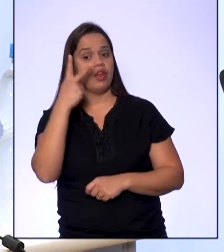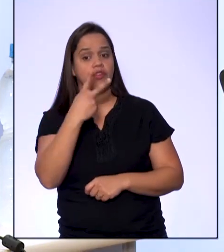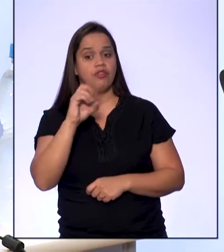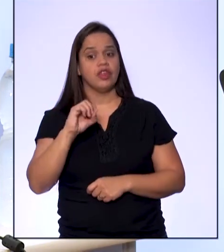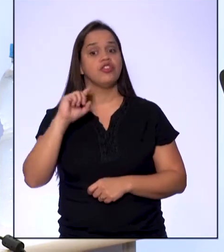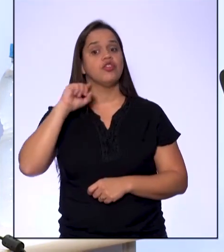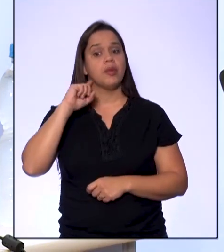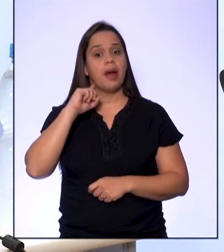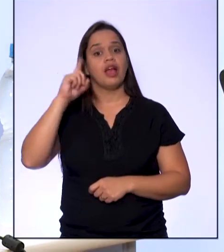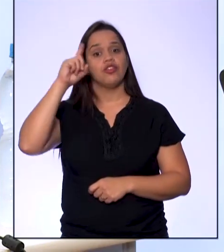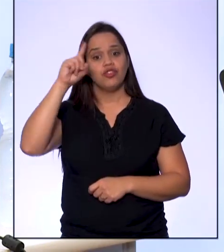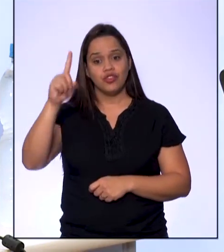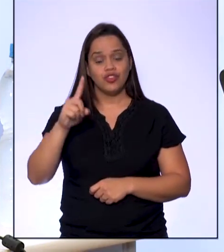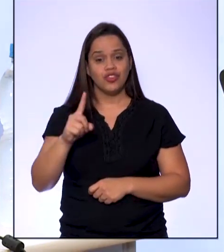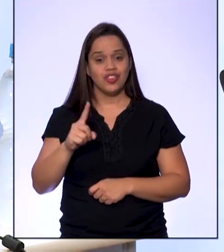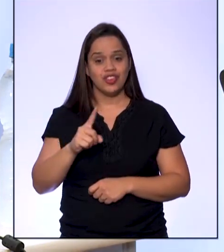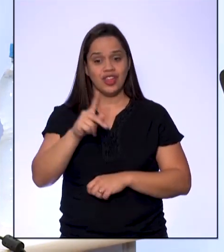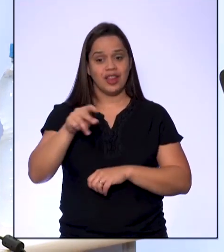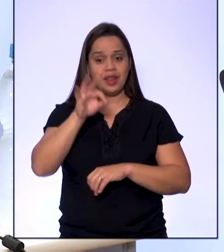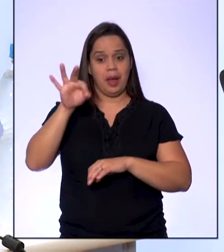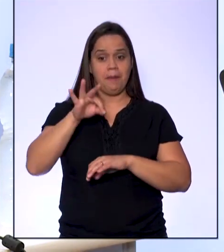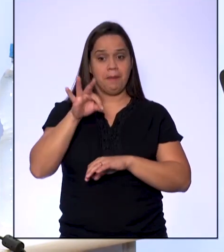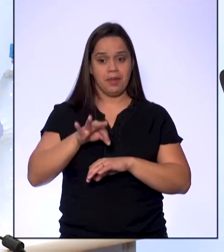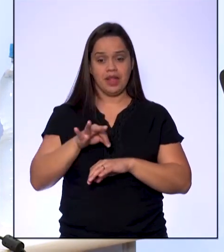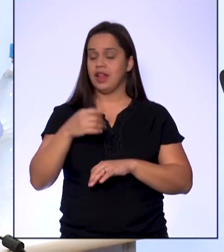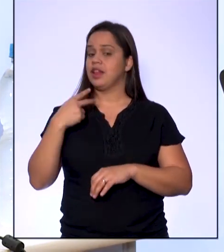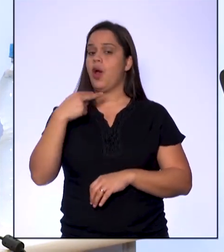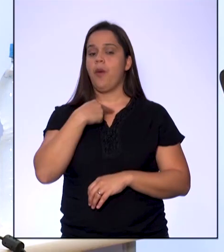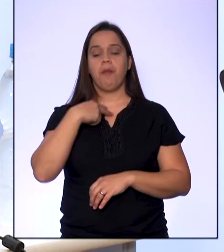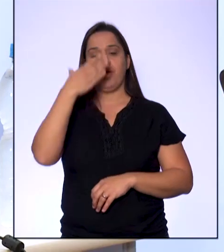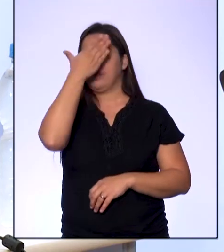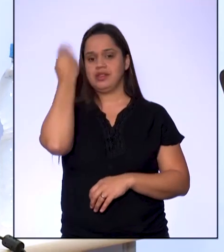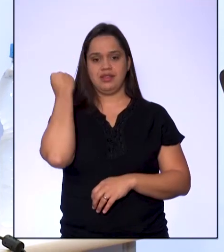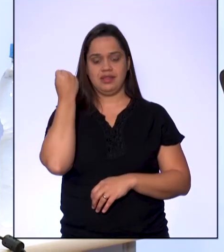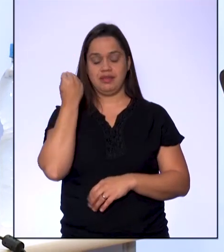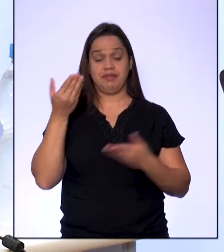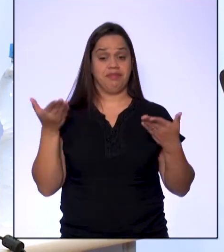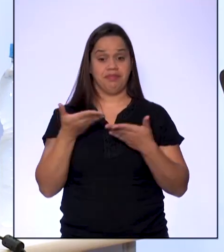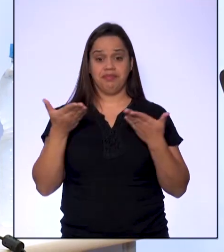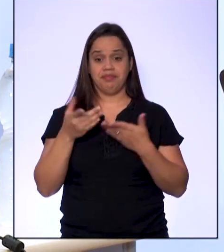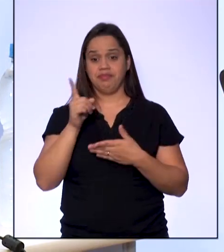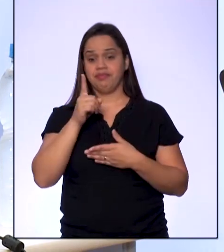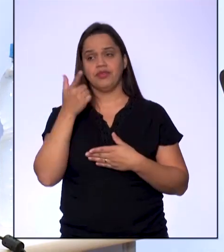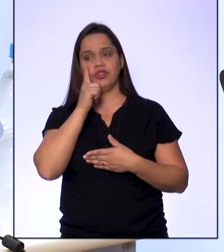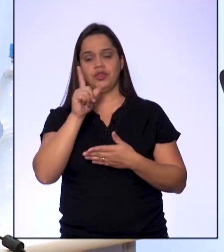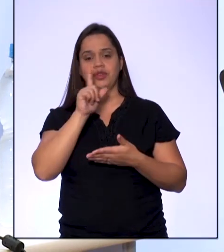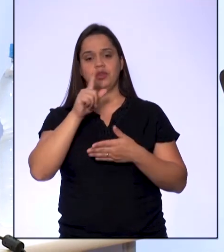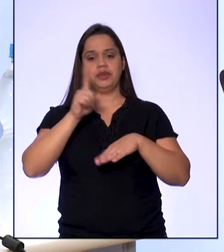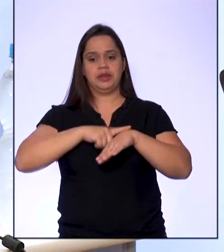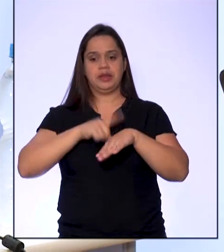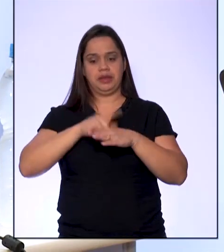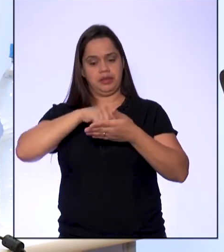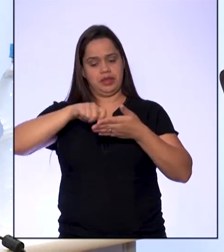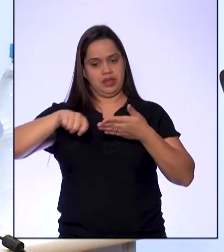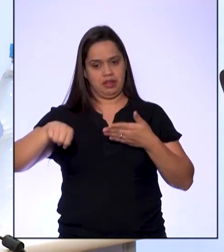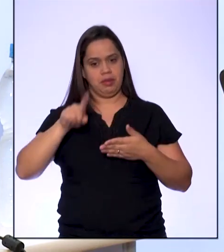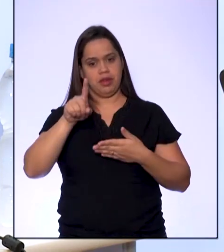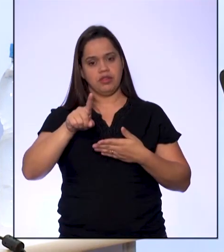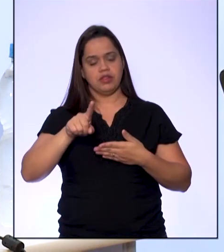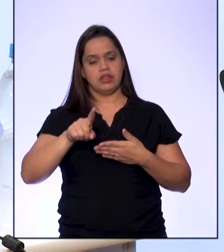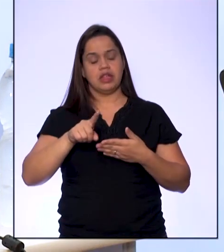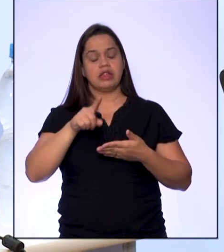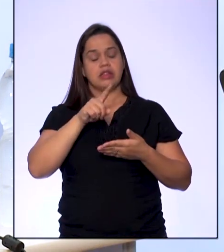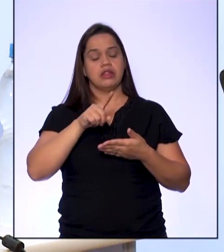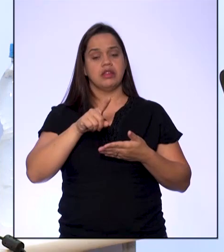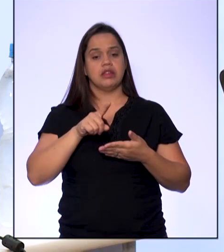abelha, não podemos nos esquecer disso. Então, não vai dar tempo de vocês escreverem, escrevam no caderno de vocês,